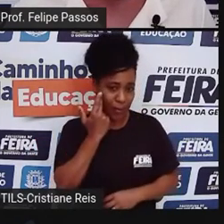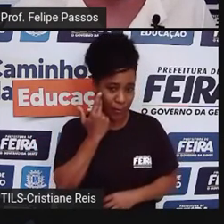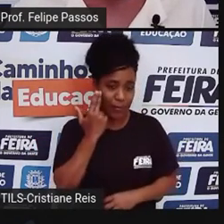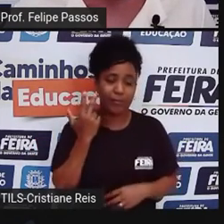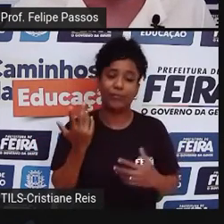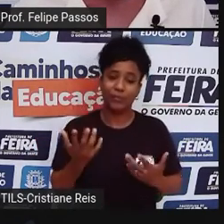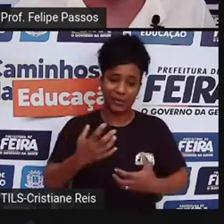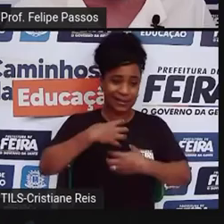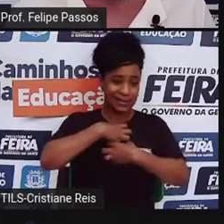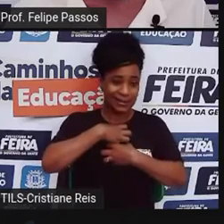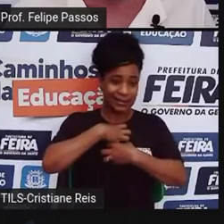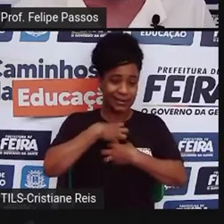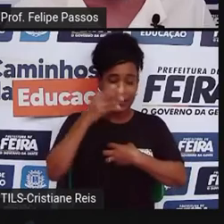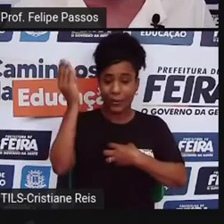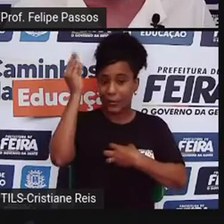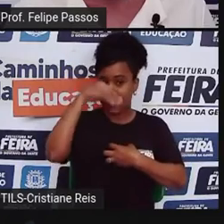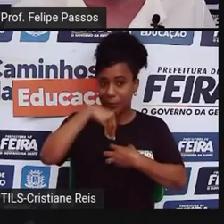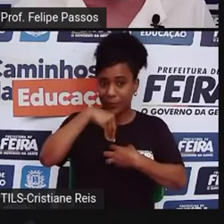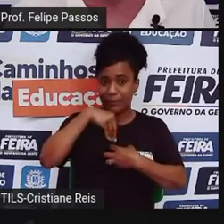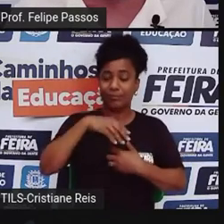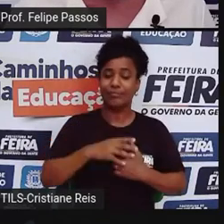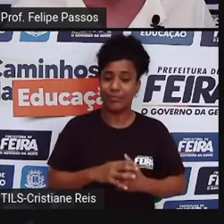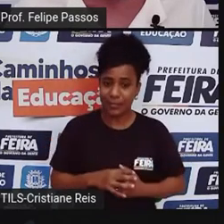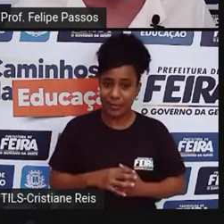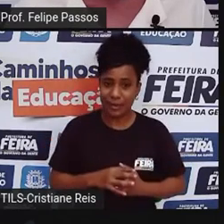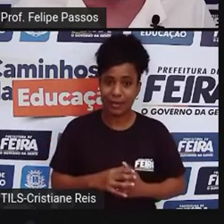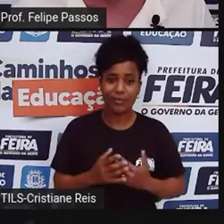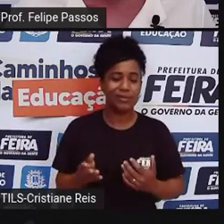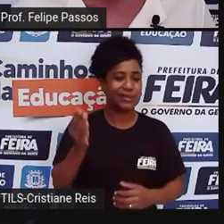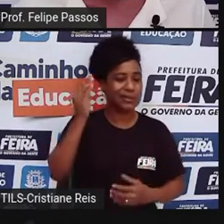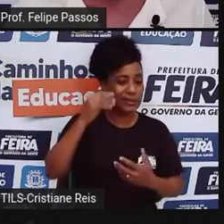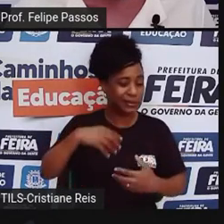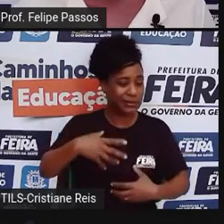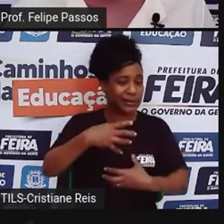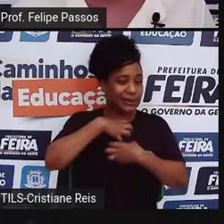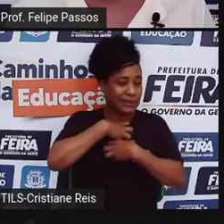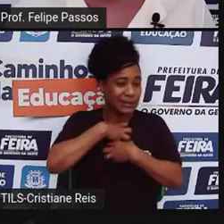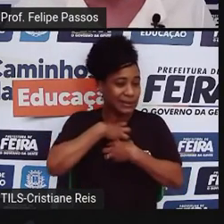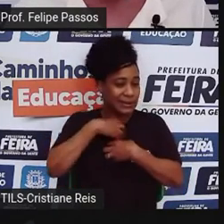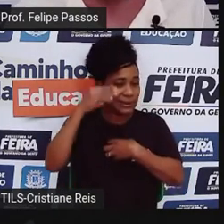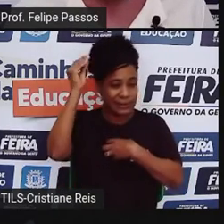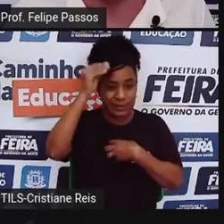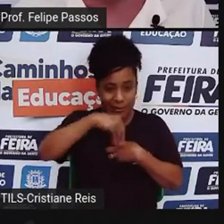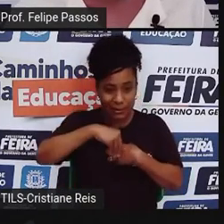as experiências das frustrações é que fazem você ficar, ter força, é que faz você